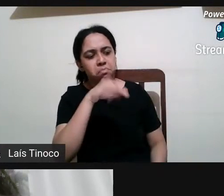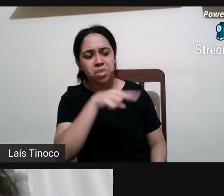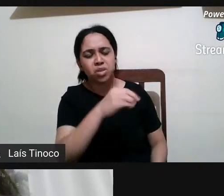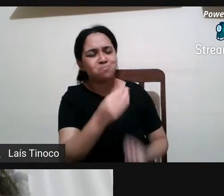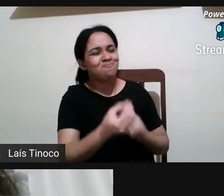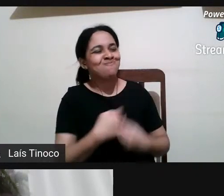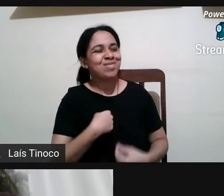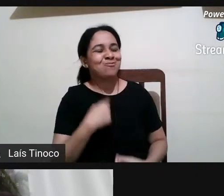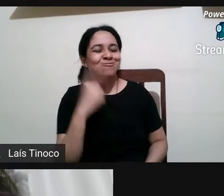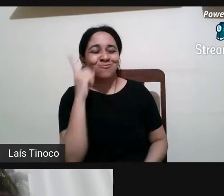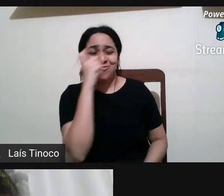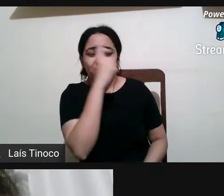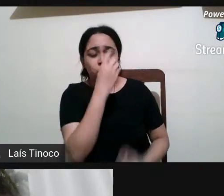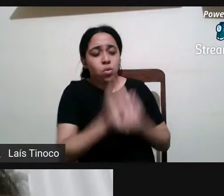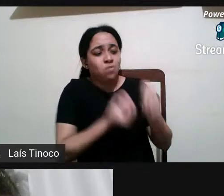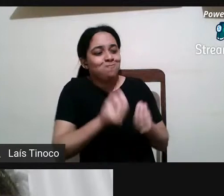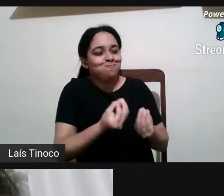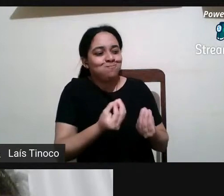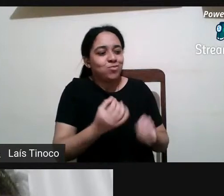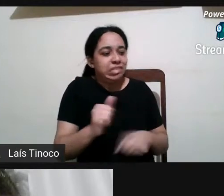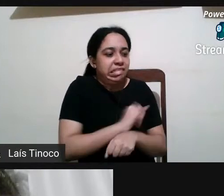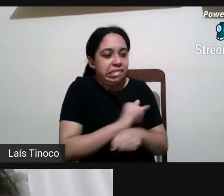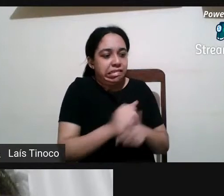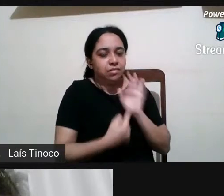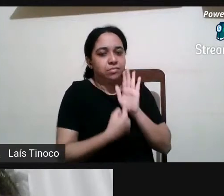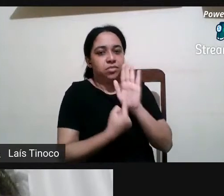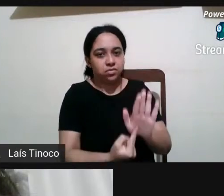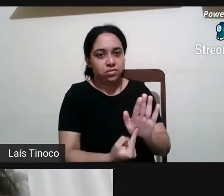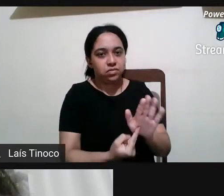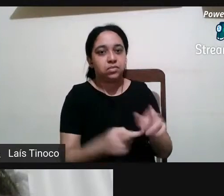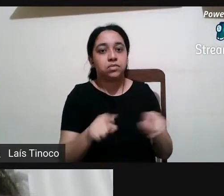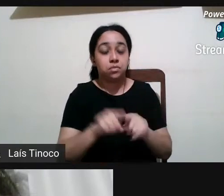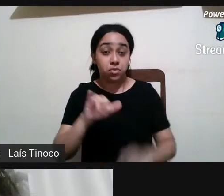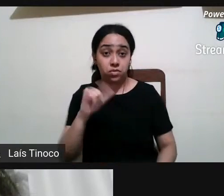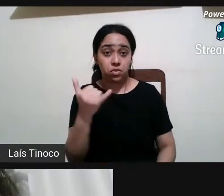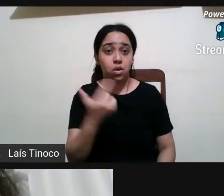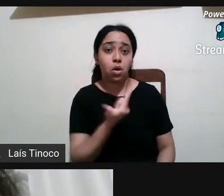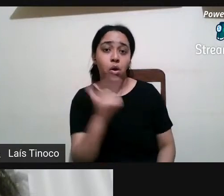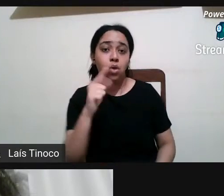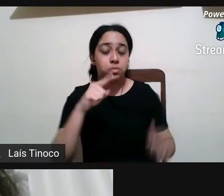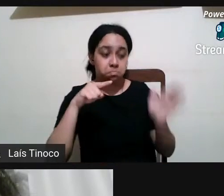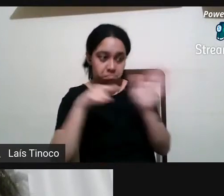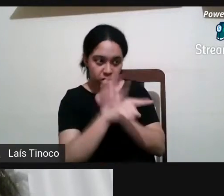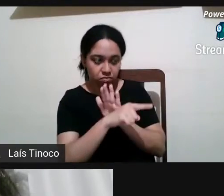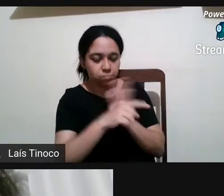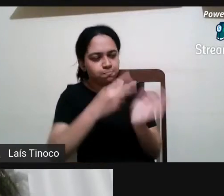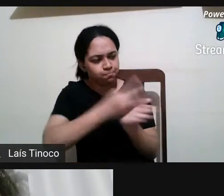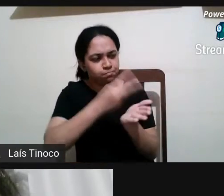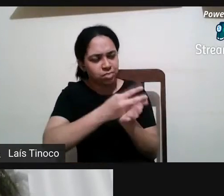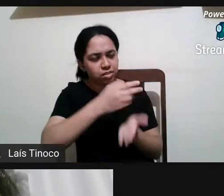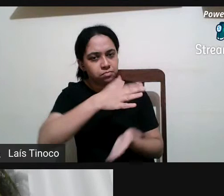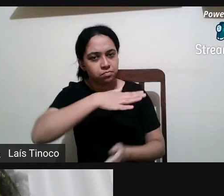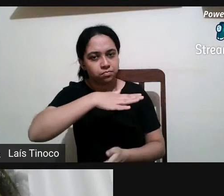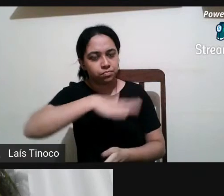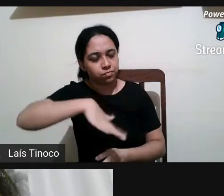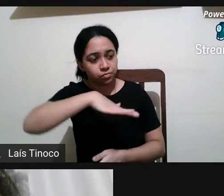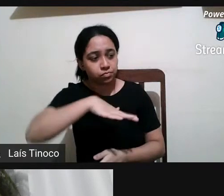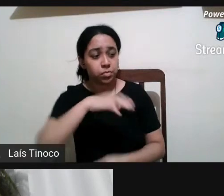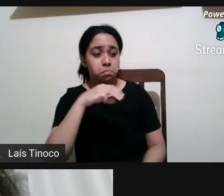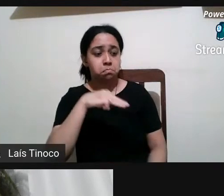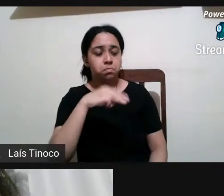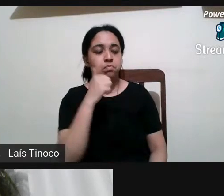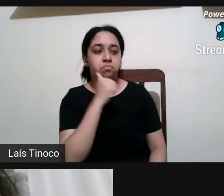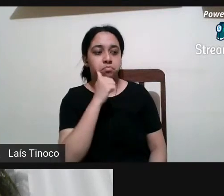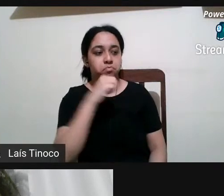dados. Aproveitando também, tem uma outra pergunta que vai na mesma linha, que é da Micaela. Ela fala que é uma aluna